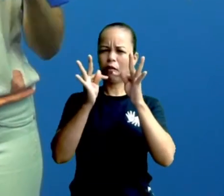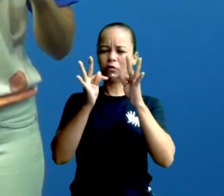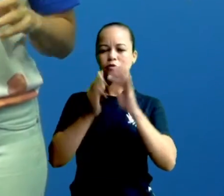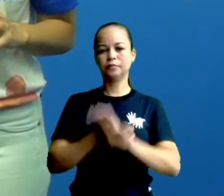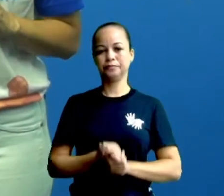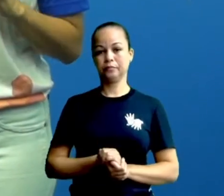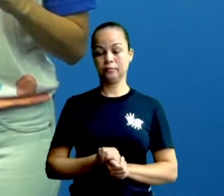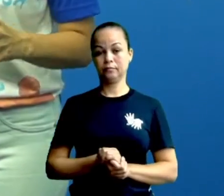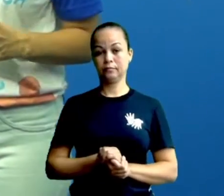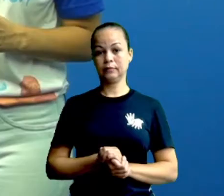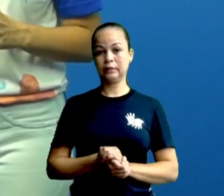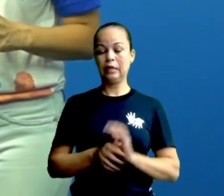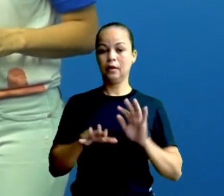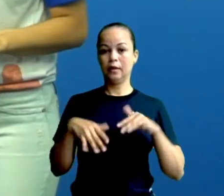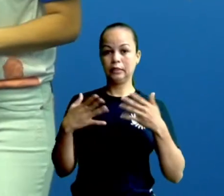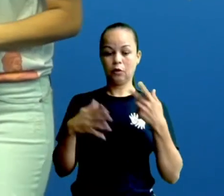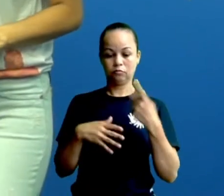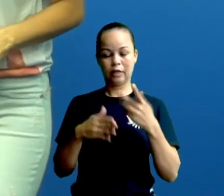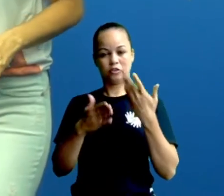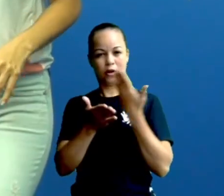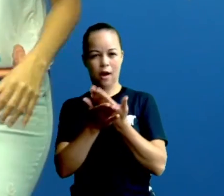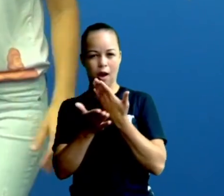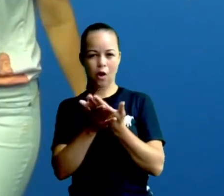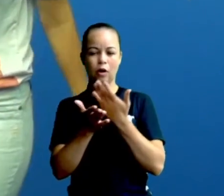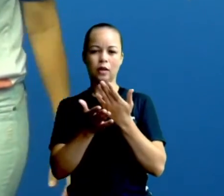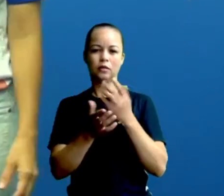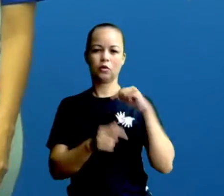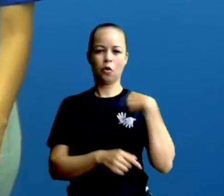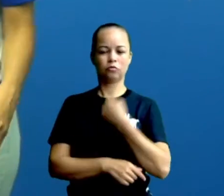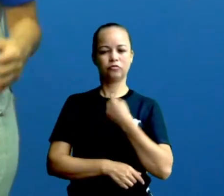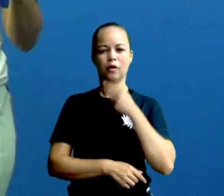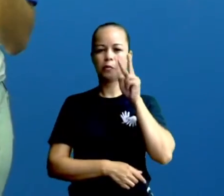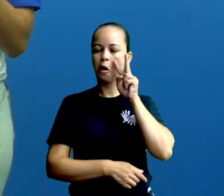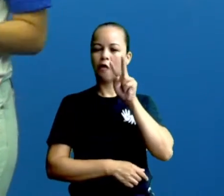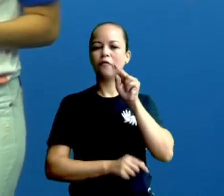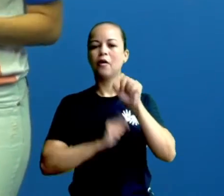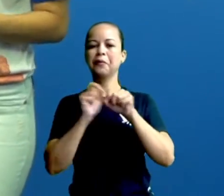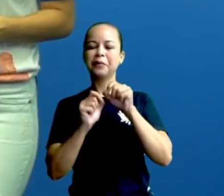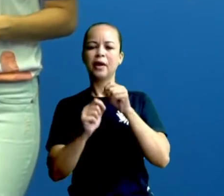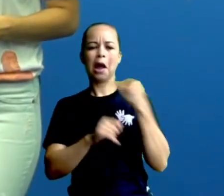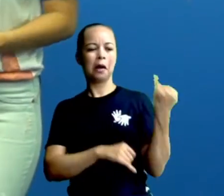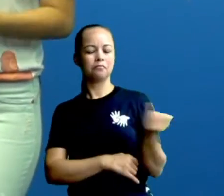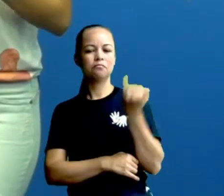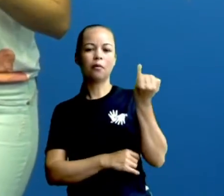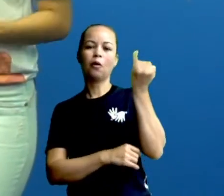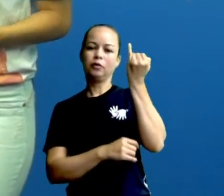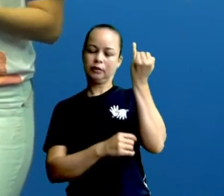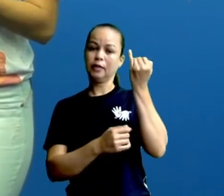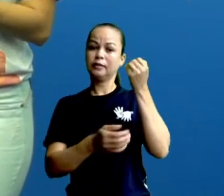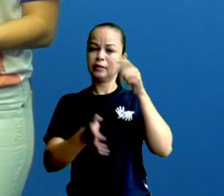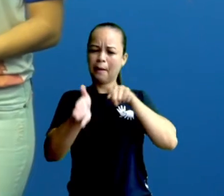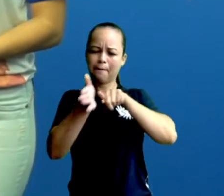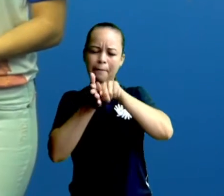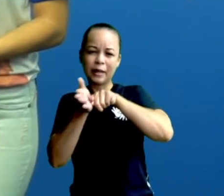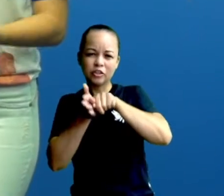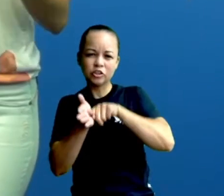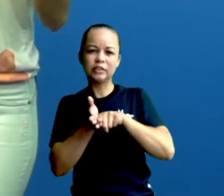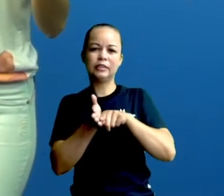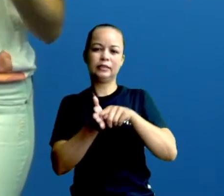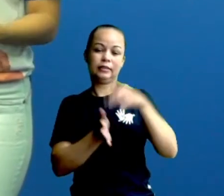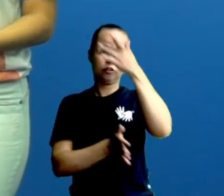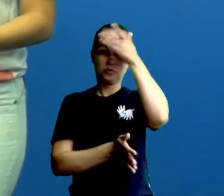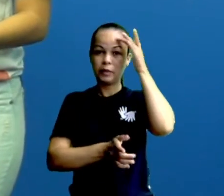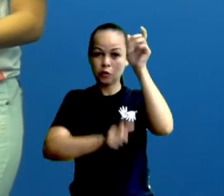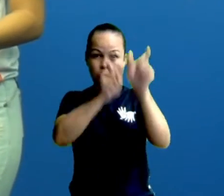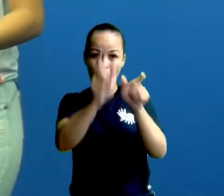Então, nesta aula a gente vai ver um pouquinho mais da importância da pesquisa, dos pesquisadores para a sociedade,